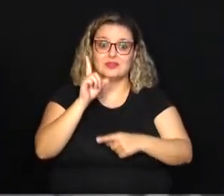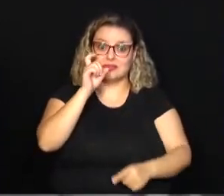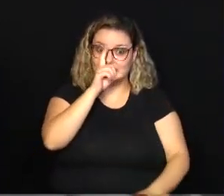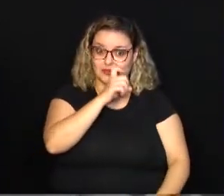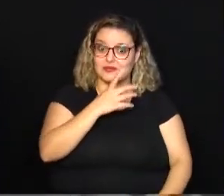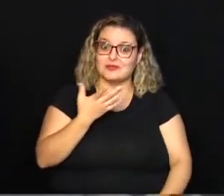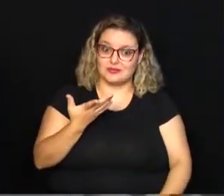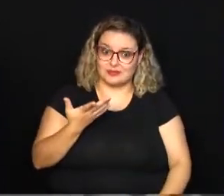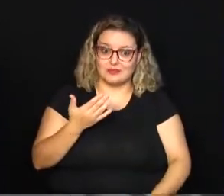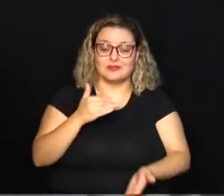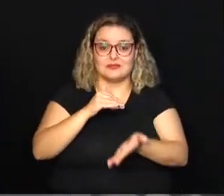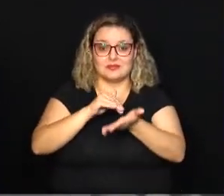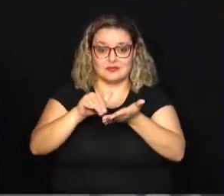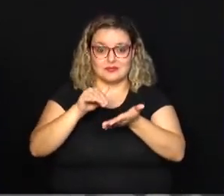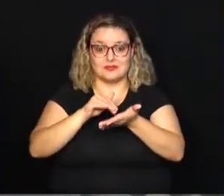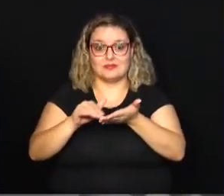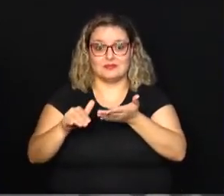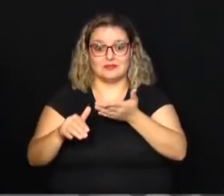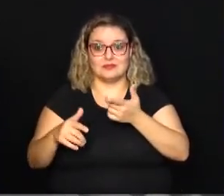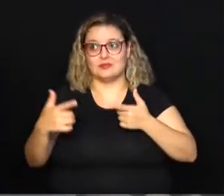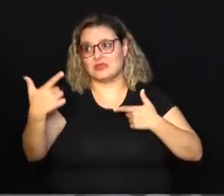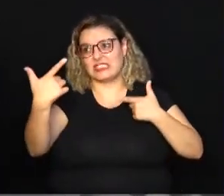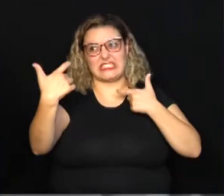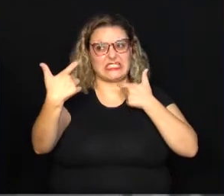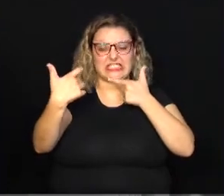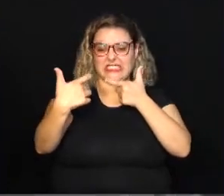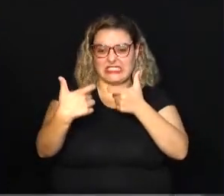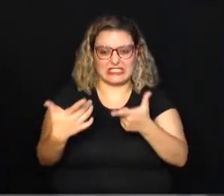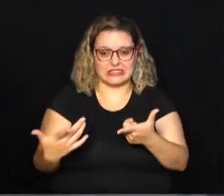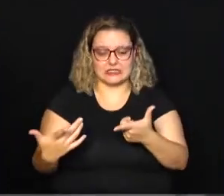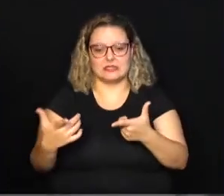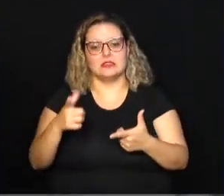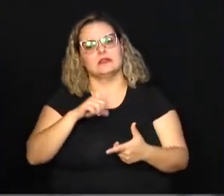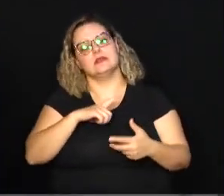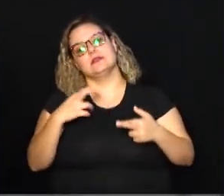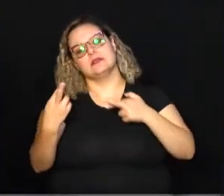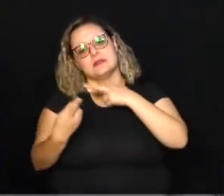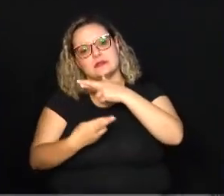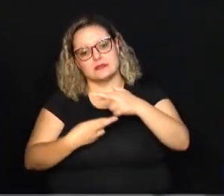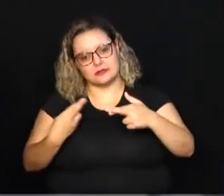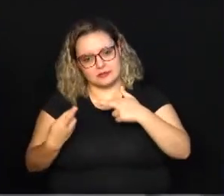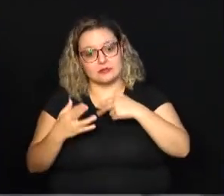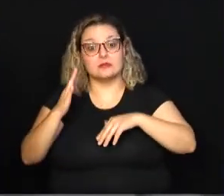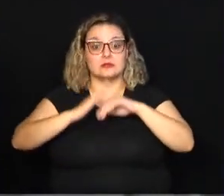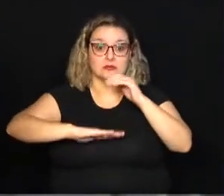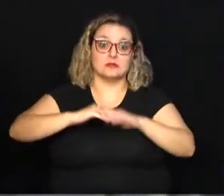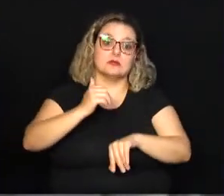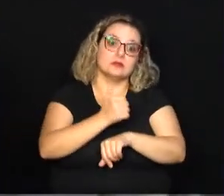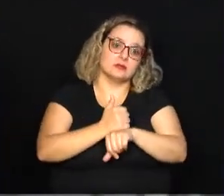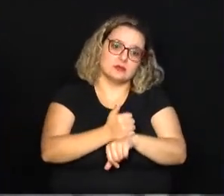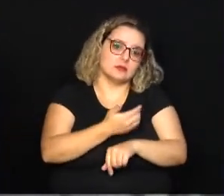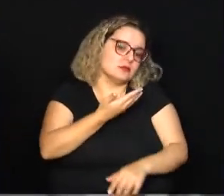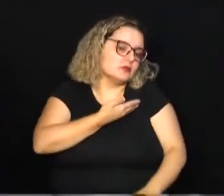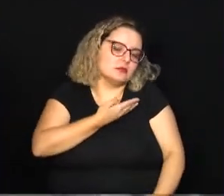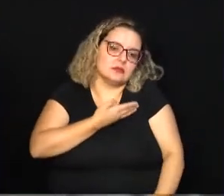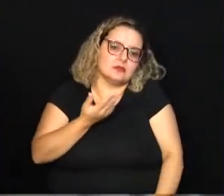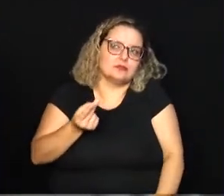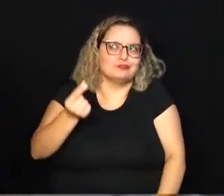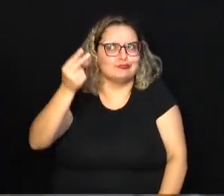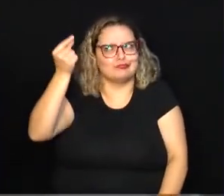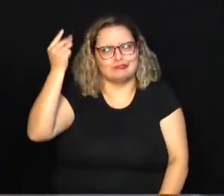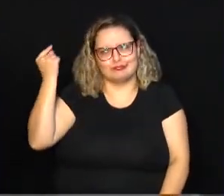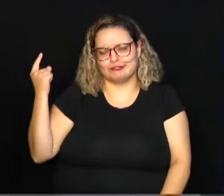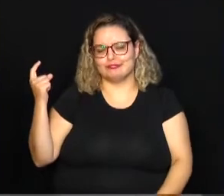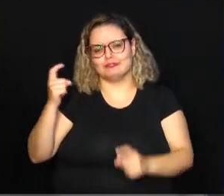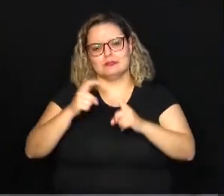vejo o secretário aí se degladiando, apesar de termos um relacionamento até profissional, que são amigos nossos. Eu, tanto tempo na medicina,